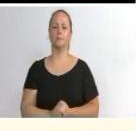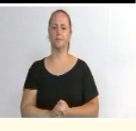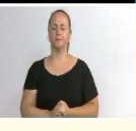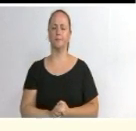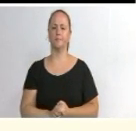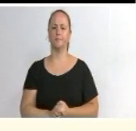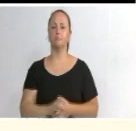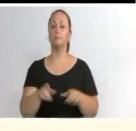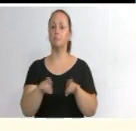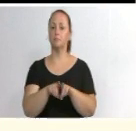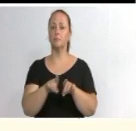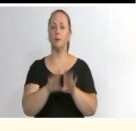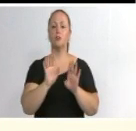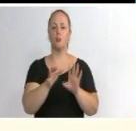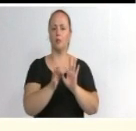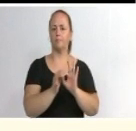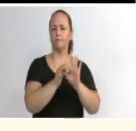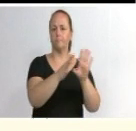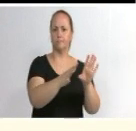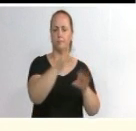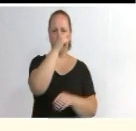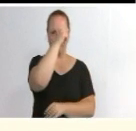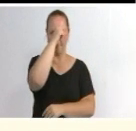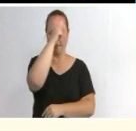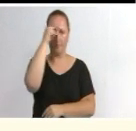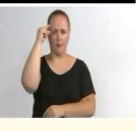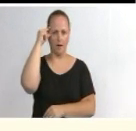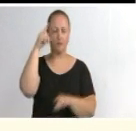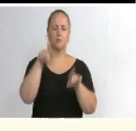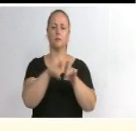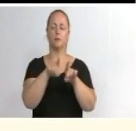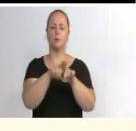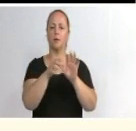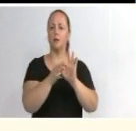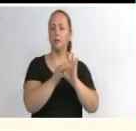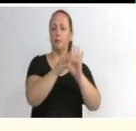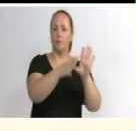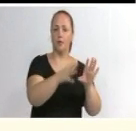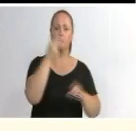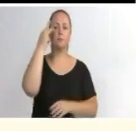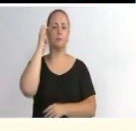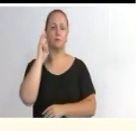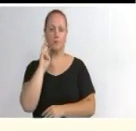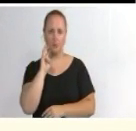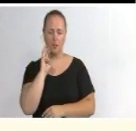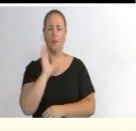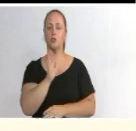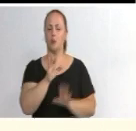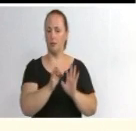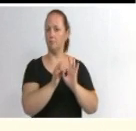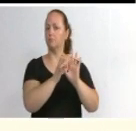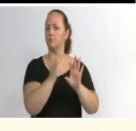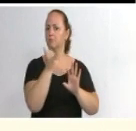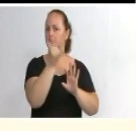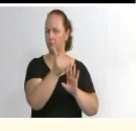Lembrando que está dispensado o vereador Marco Antônio Vanhovski e o vereador Vanderlei Paulo de Oliveira.